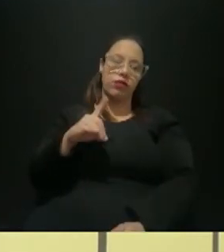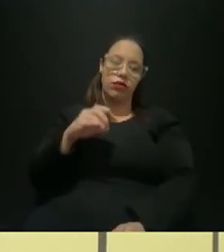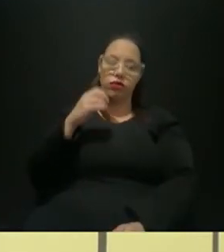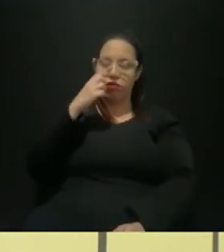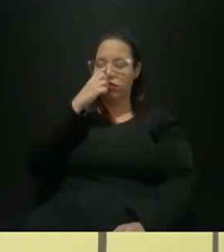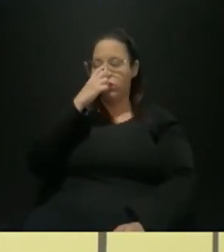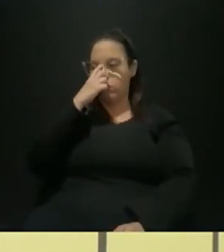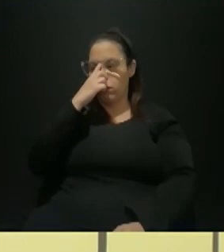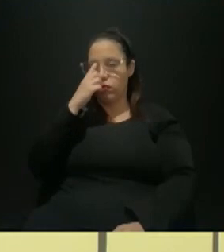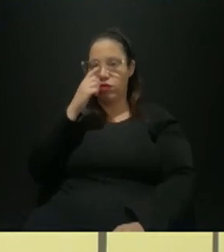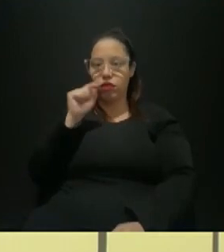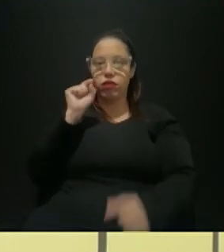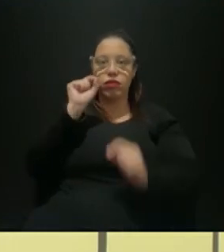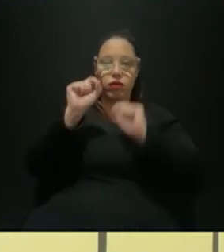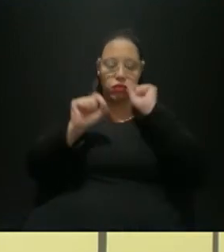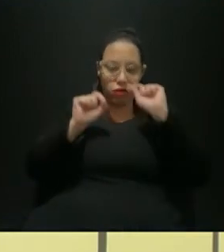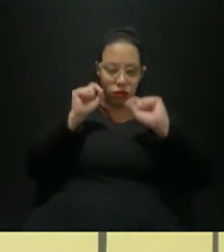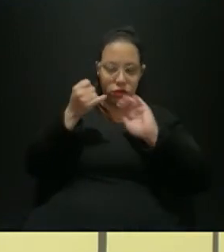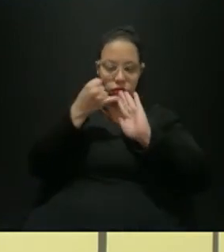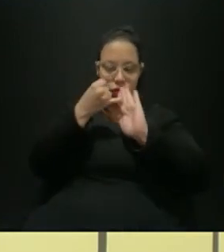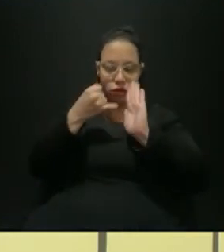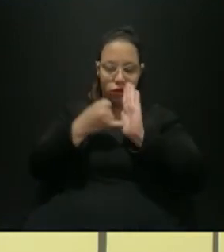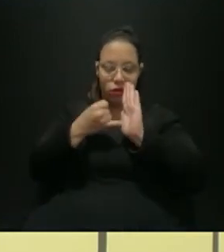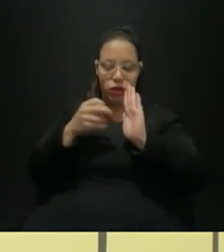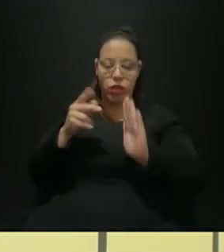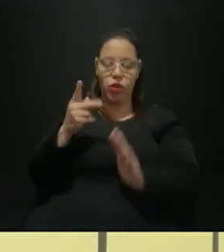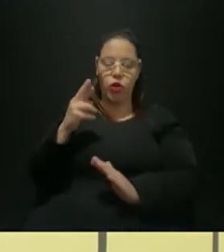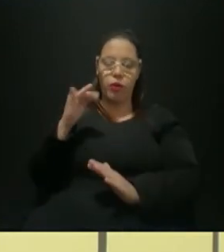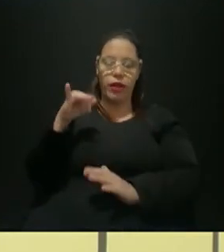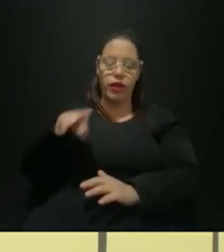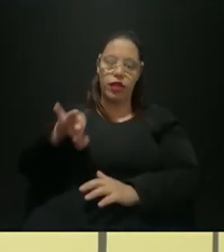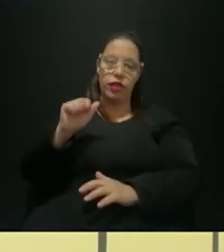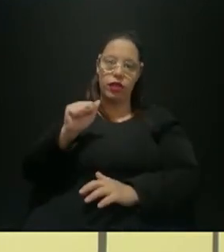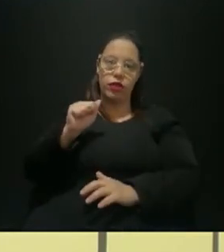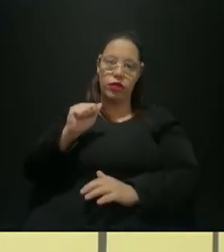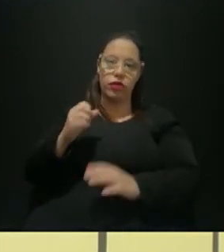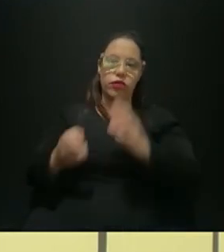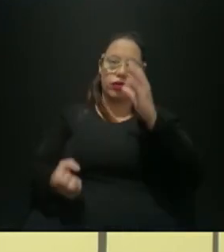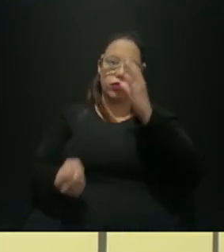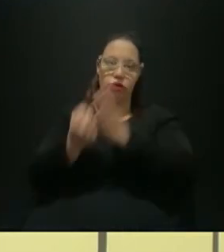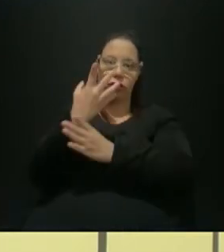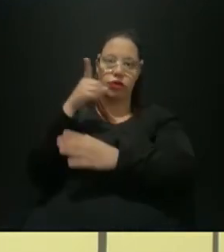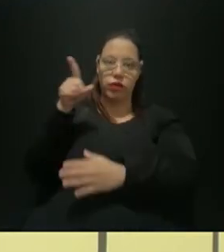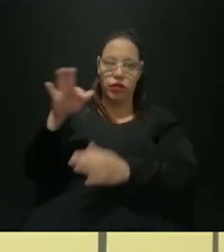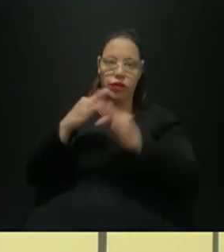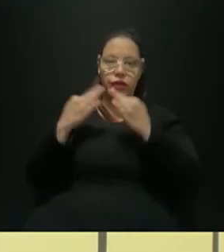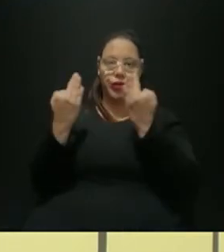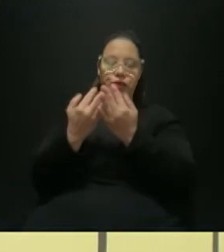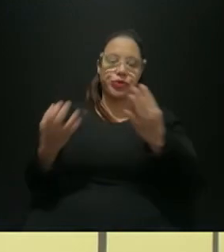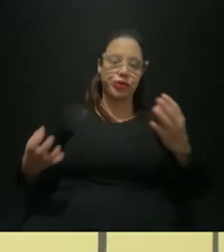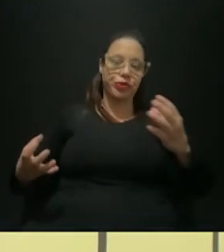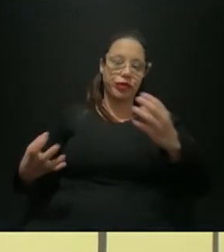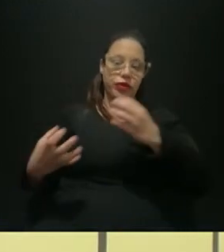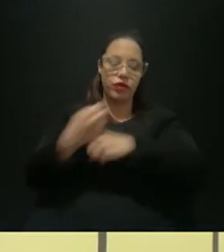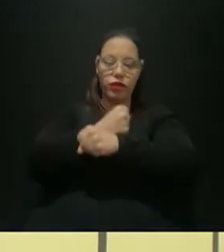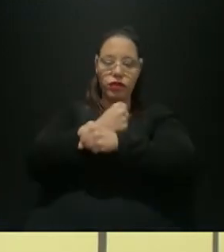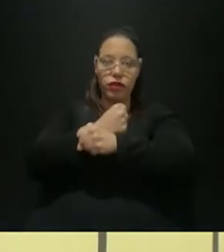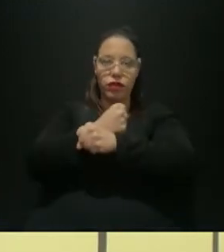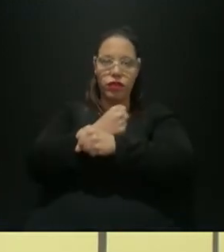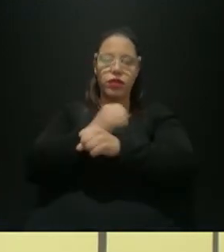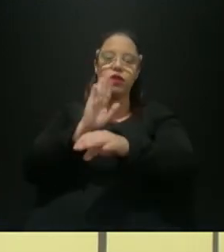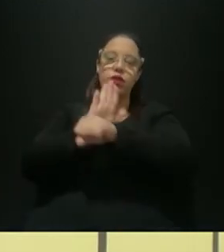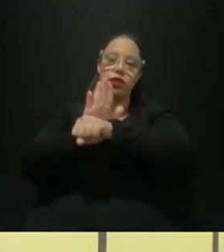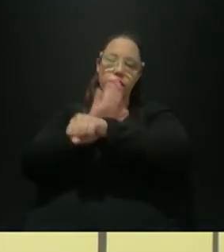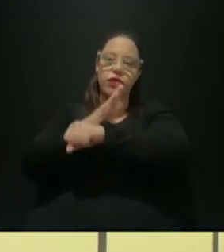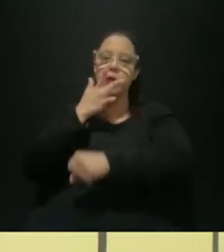nessas instituições na Romênia, eles criaram lá famílias acolhedoras, né, para cuidar de crianças, porque o que eles